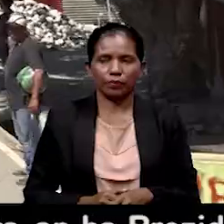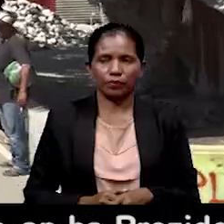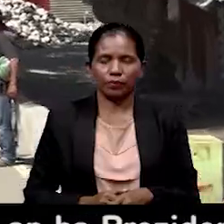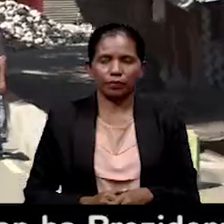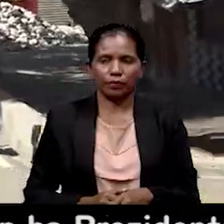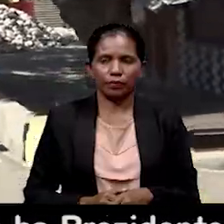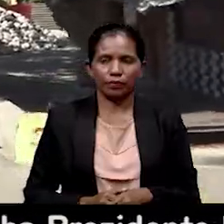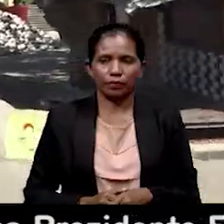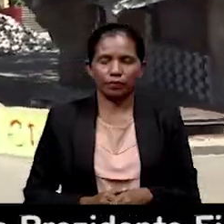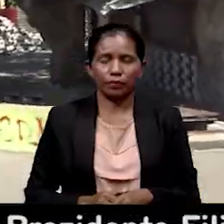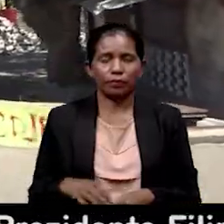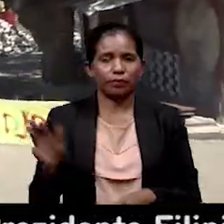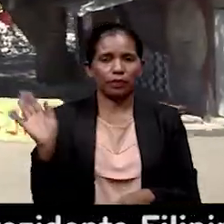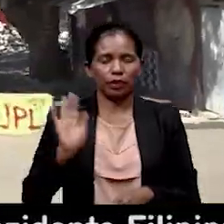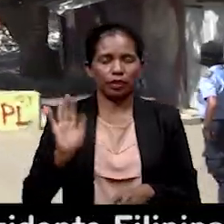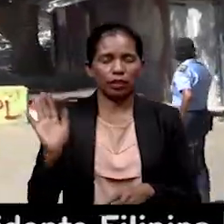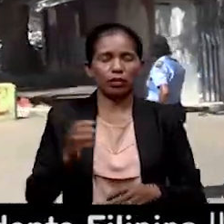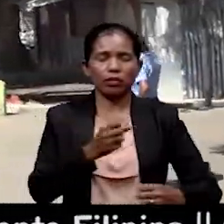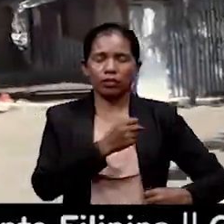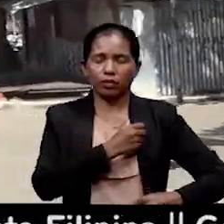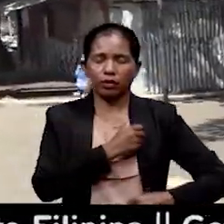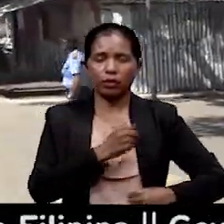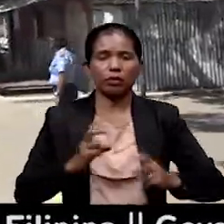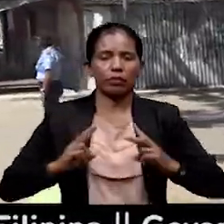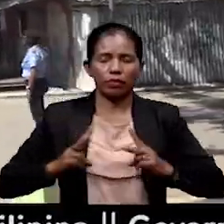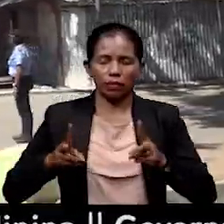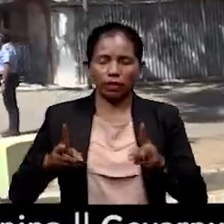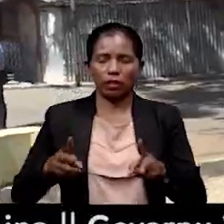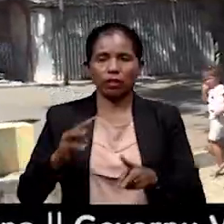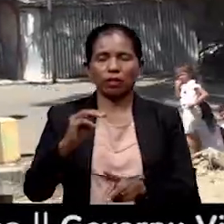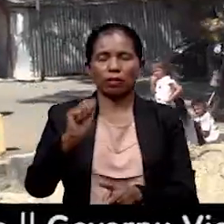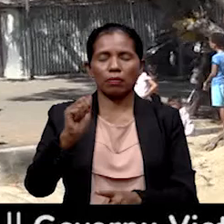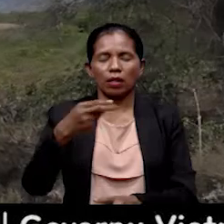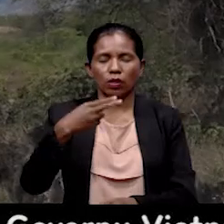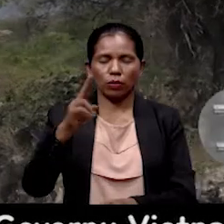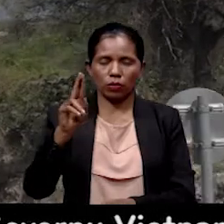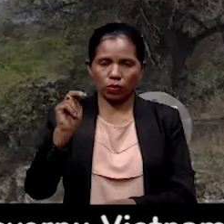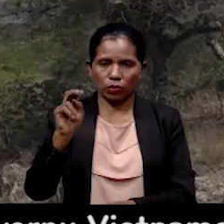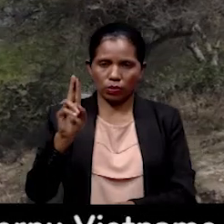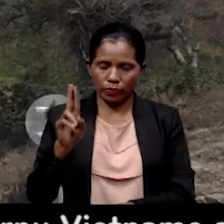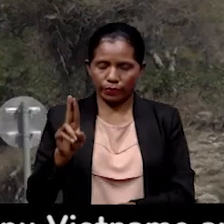Adeus, eroi da patria. Adeus, asuain Timor Leste. Dalu Señor, o eterno